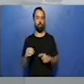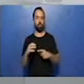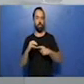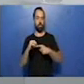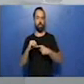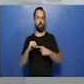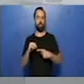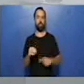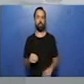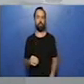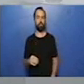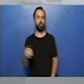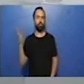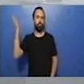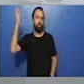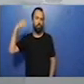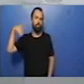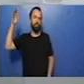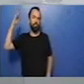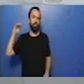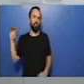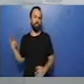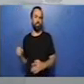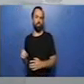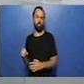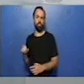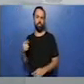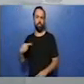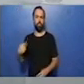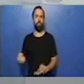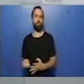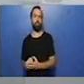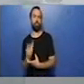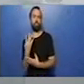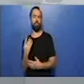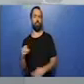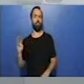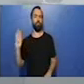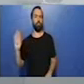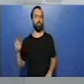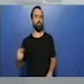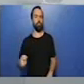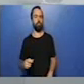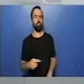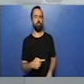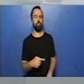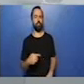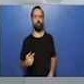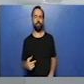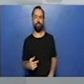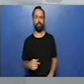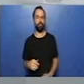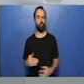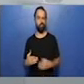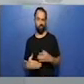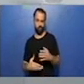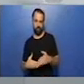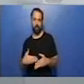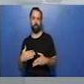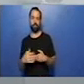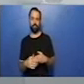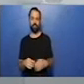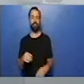Terra possivelmente foram as bactérias, há 3,8 bilhões de anos. Durante 1,8 bilhão de anos, as